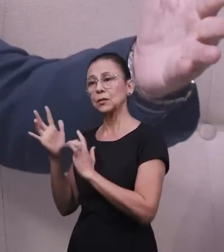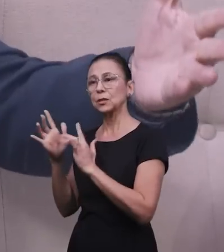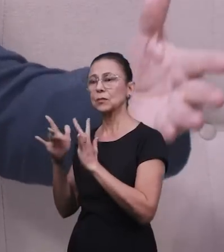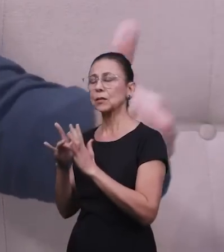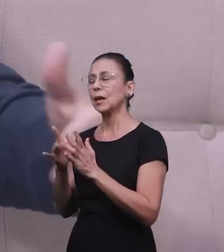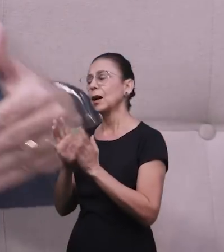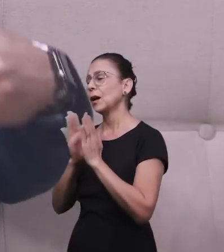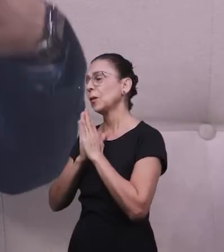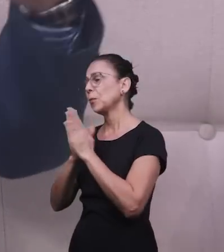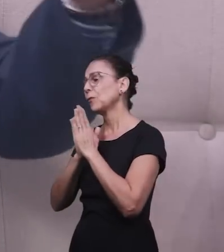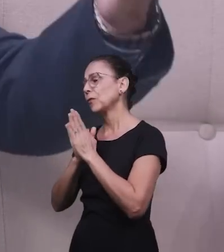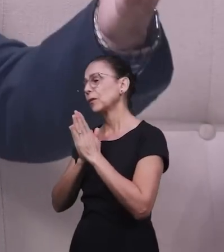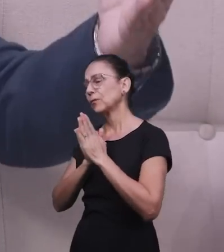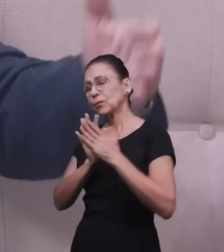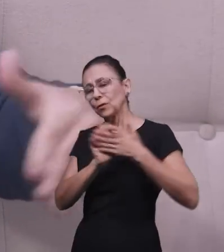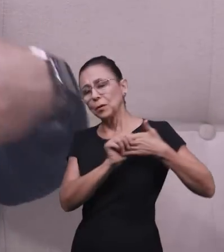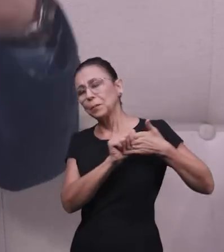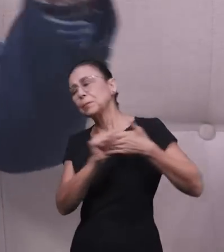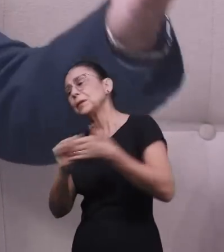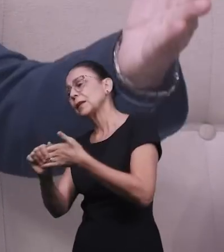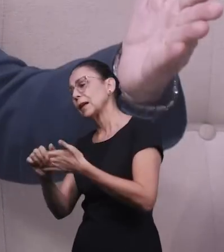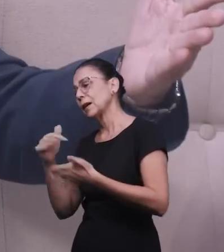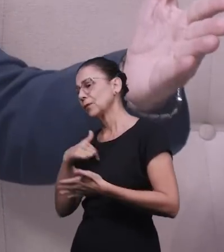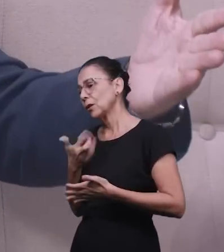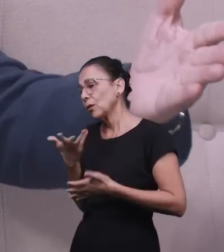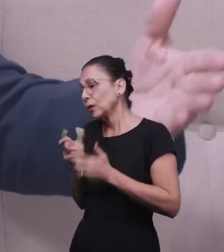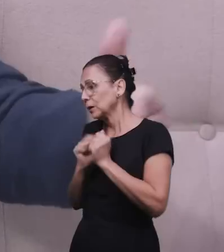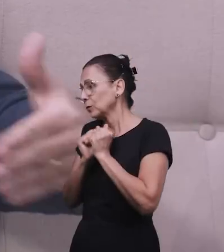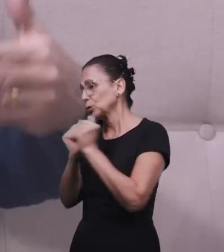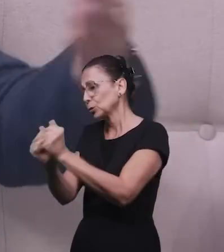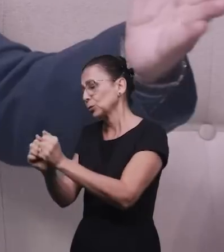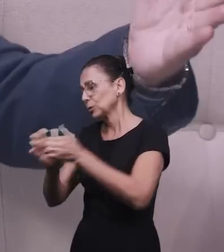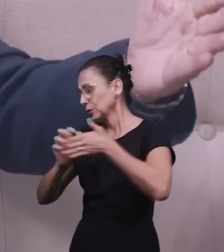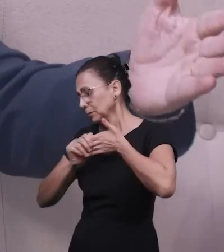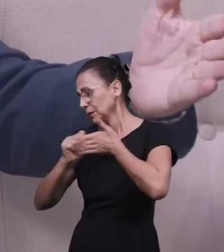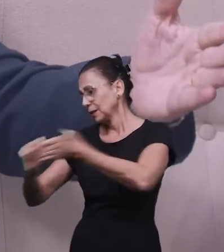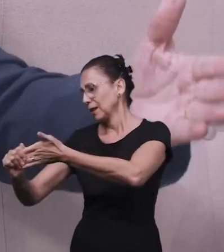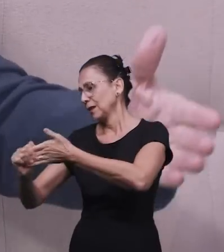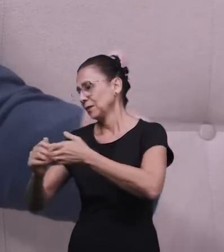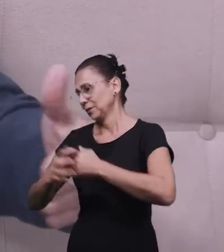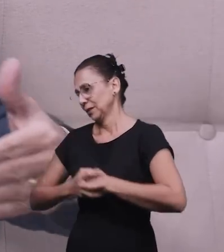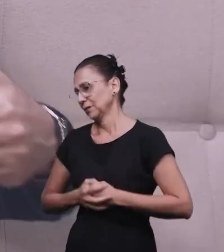contigo. Onde tu estiveres, eu também quero estar. Então me leva.